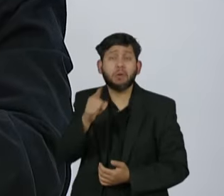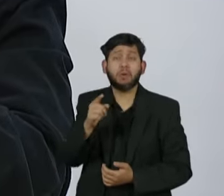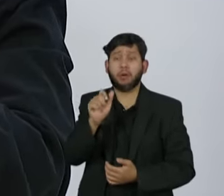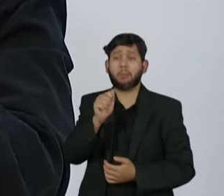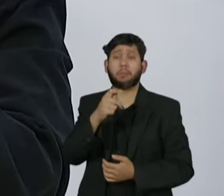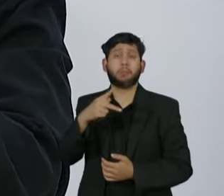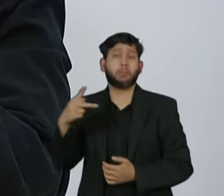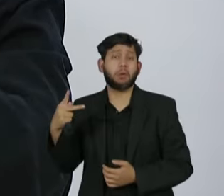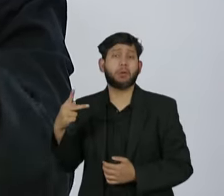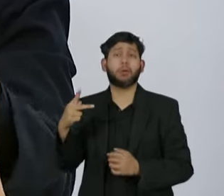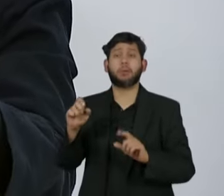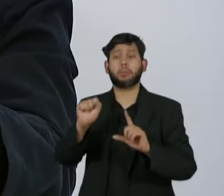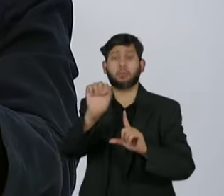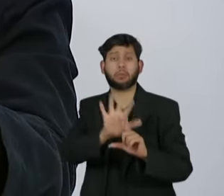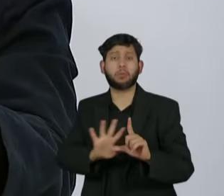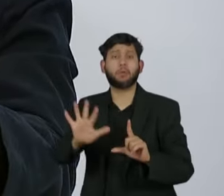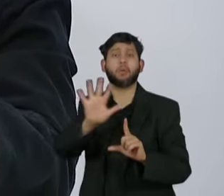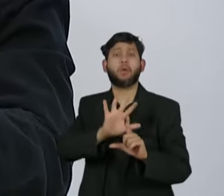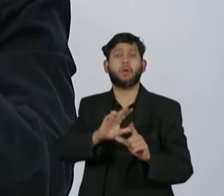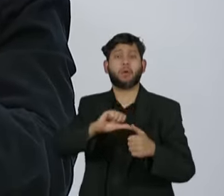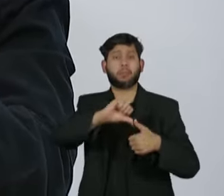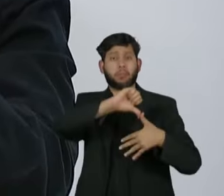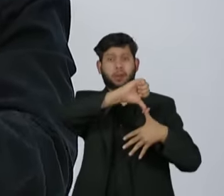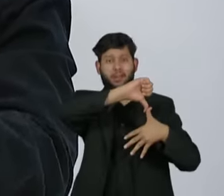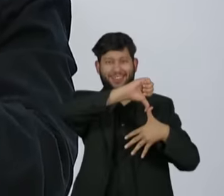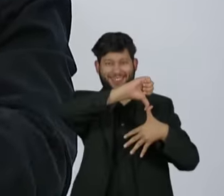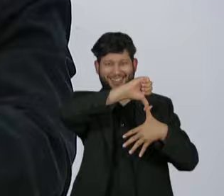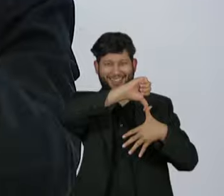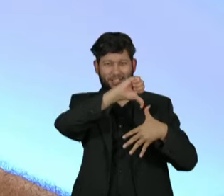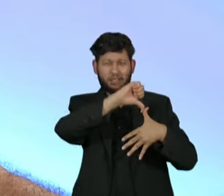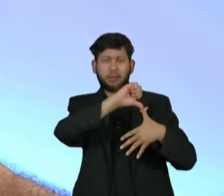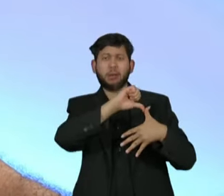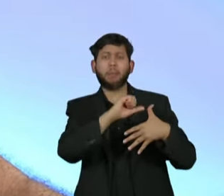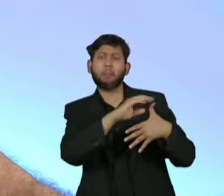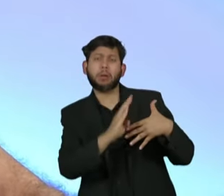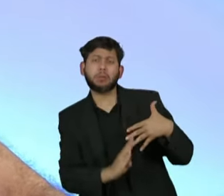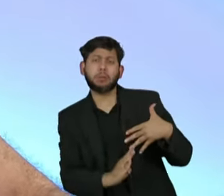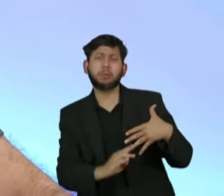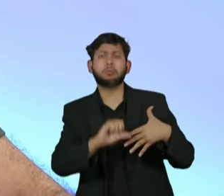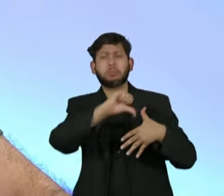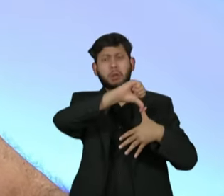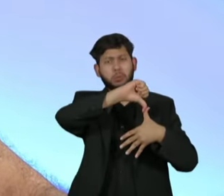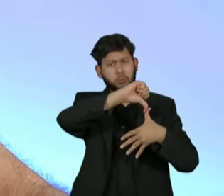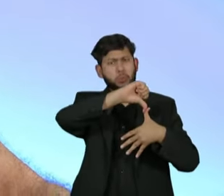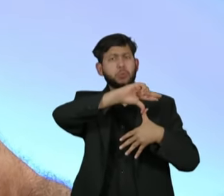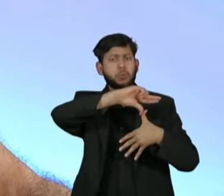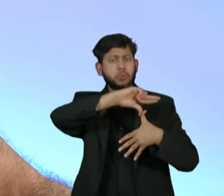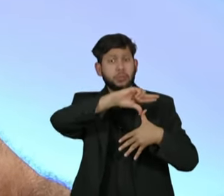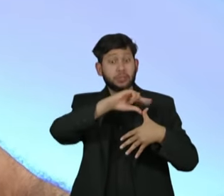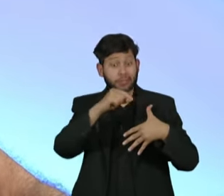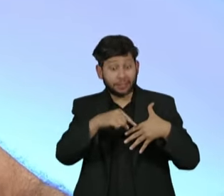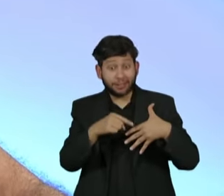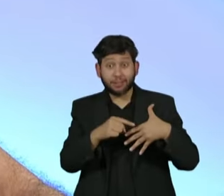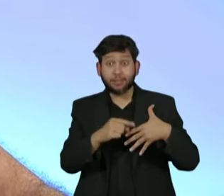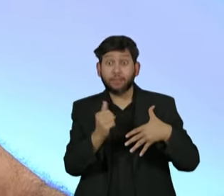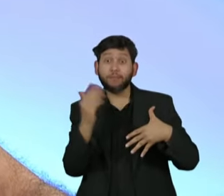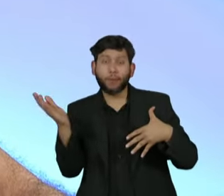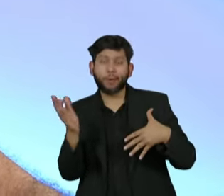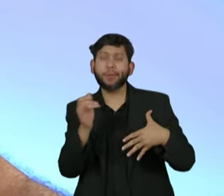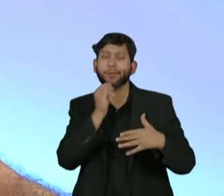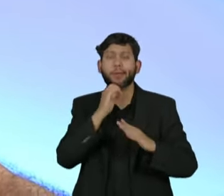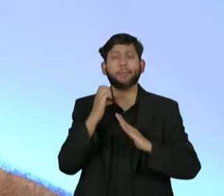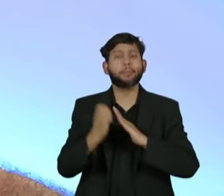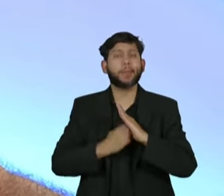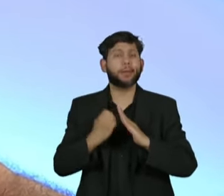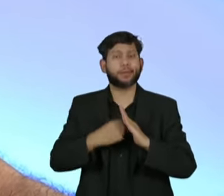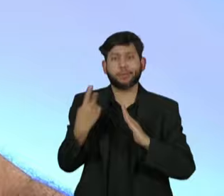plataformas desenvolvidas tanto na América Latina na América no Brasil quanto no restante da América Latina também saindo dessa bolha a gente tem até grandes